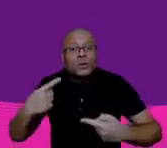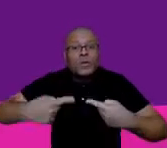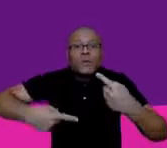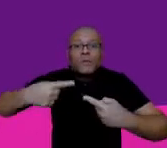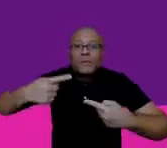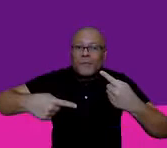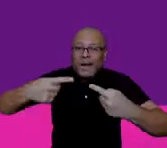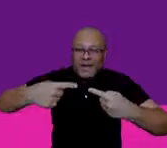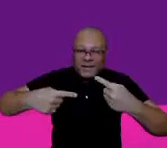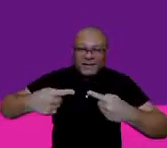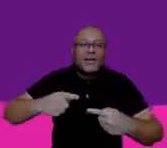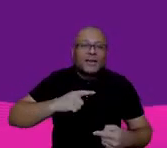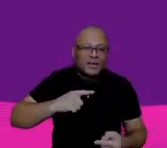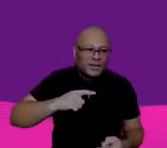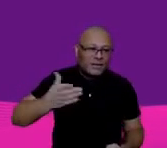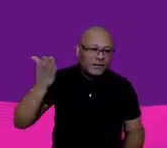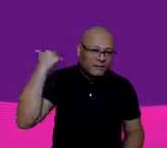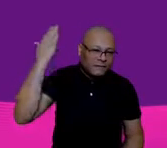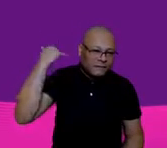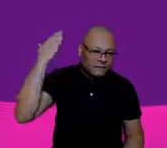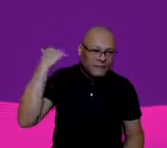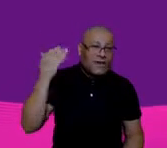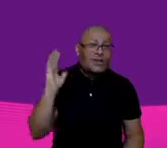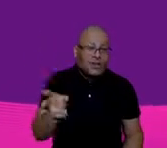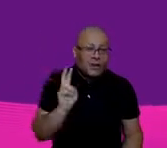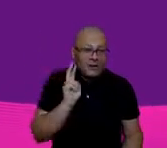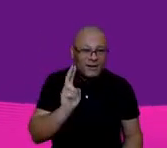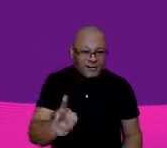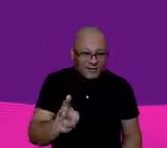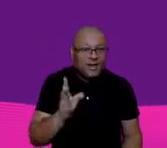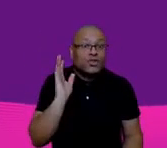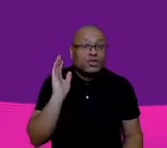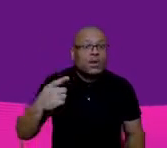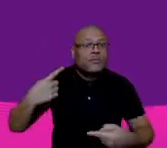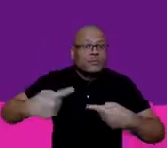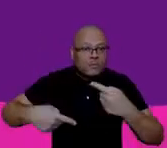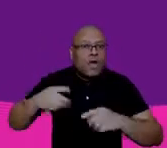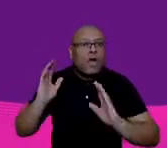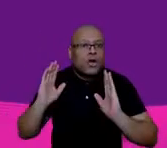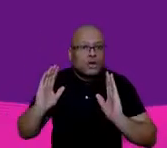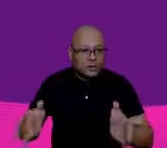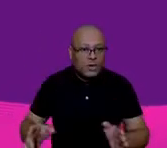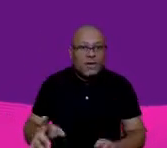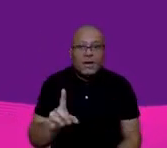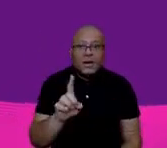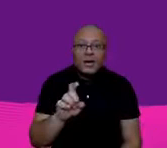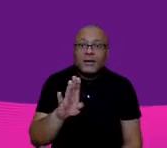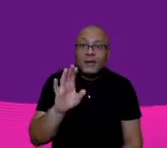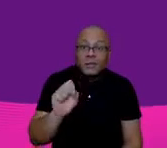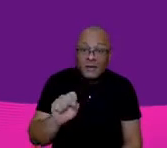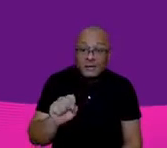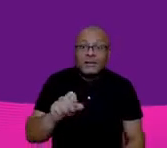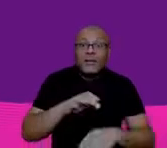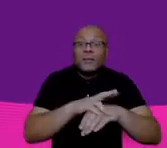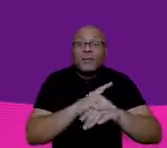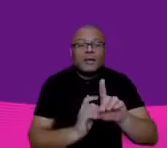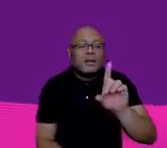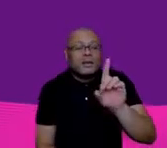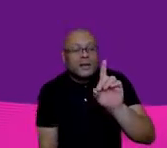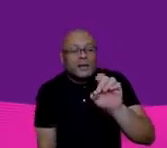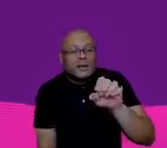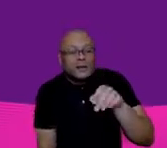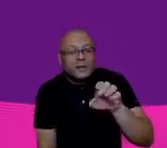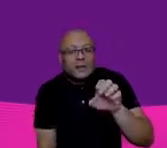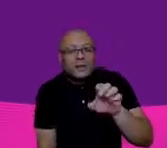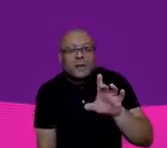um tempo atrás, que inclusive a gente discutiu isso, do DBS para demência. Eu falo aqui da demência e da doença de Parkinson,